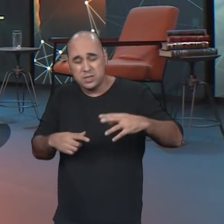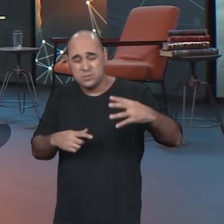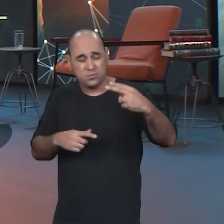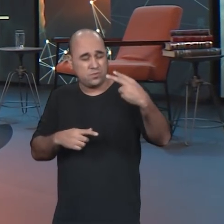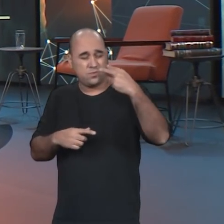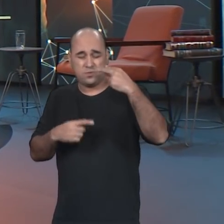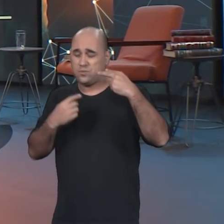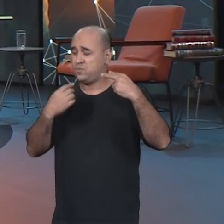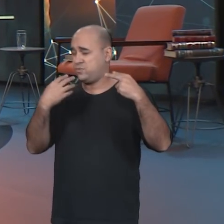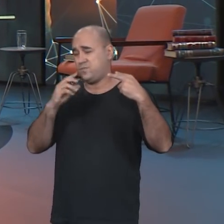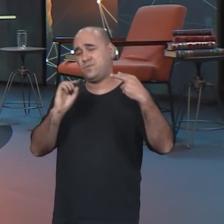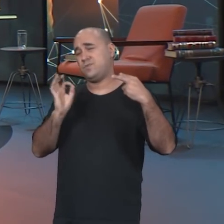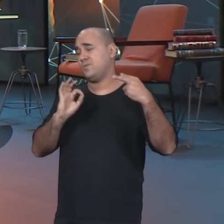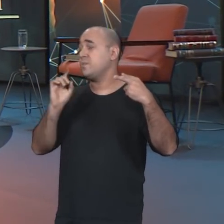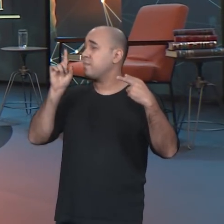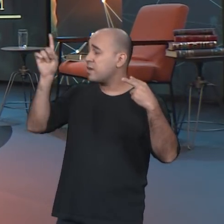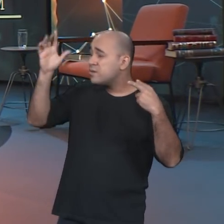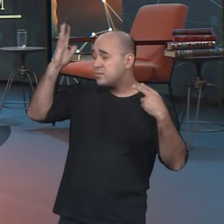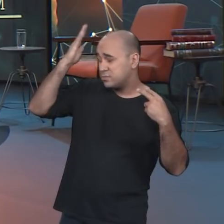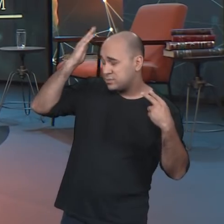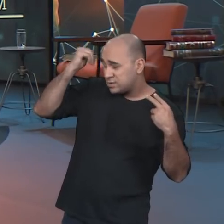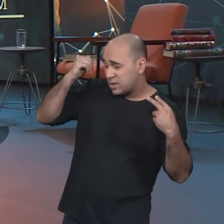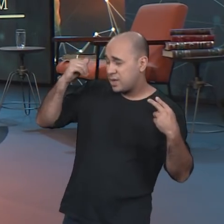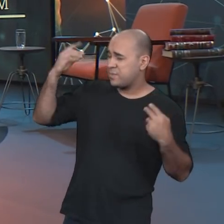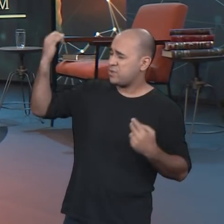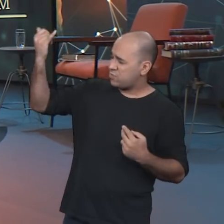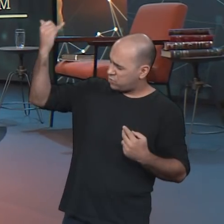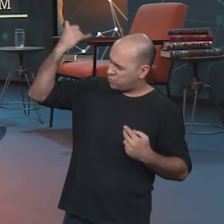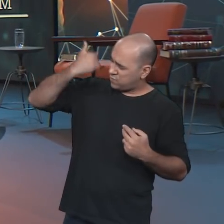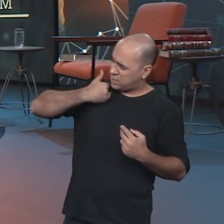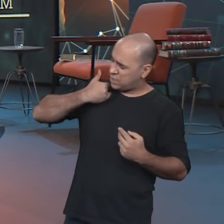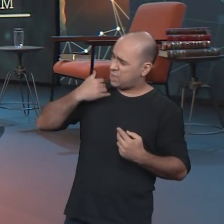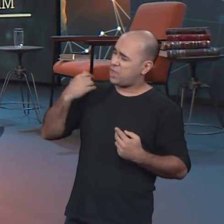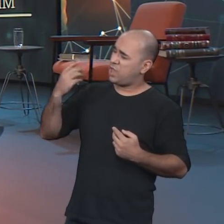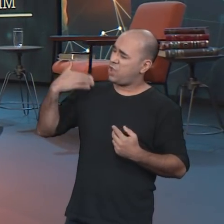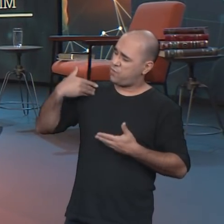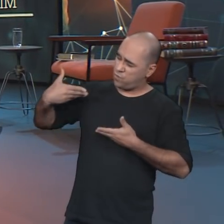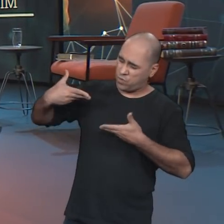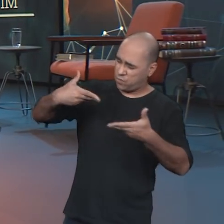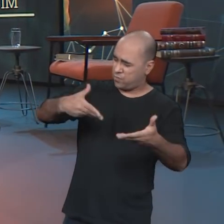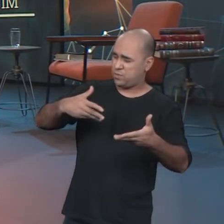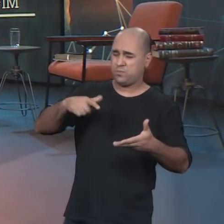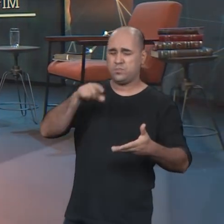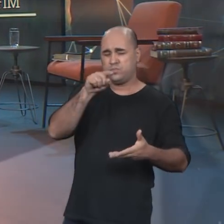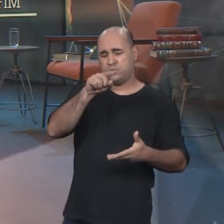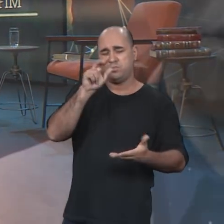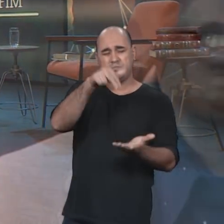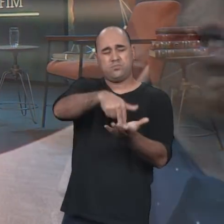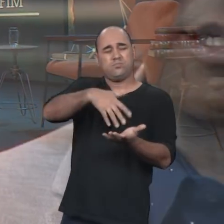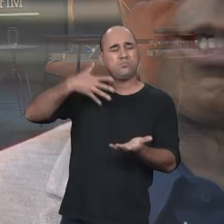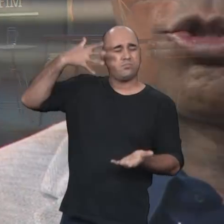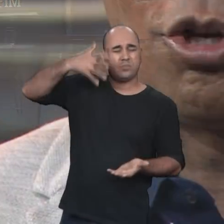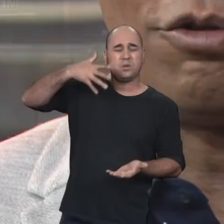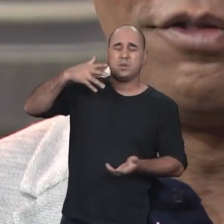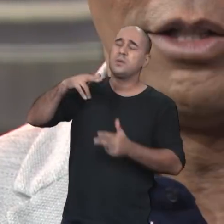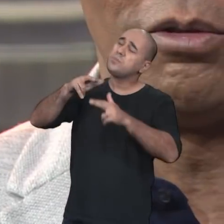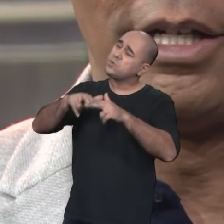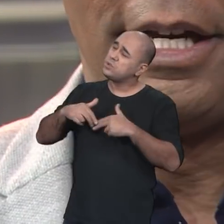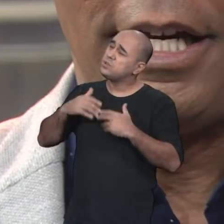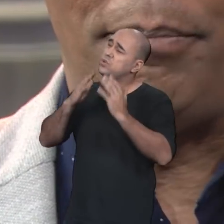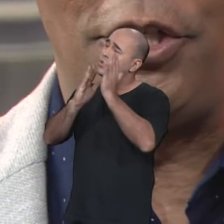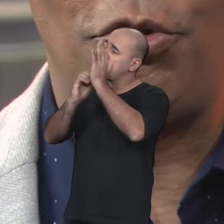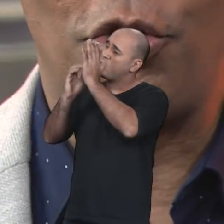Senhor estava. E de alguma forma o Senhor falou, Rodrigo, eu vou te colocar para pregar para eles. E é por isso que eu termino esta oração te